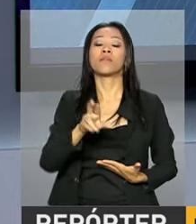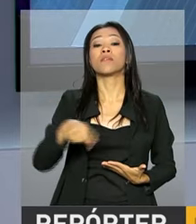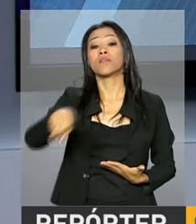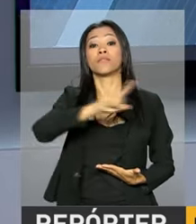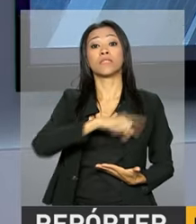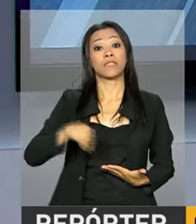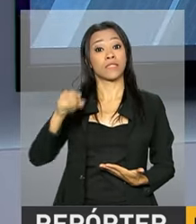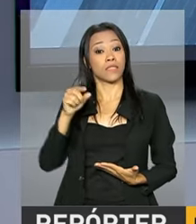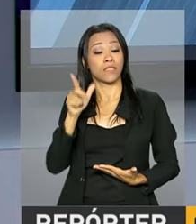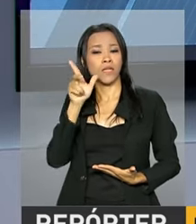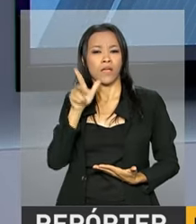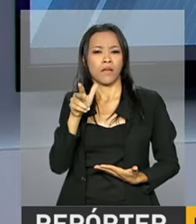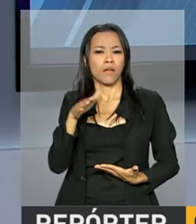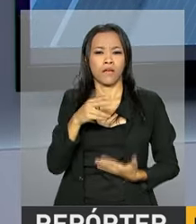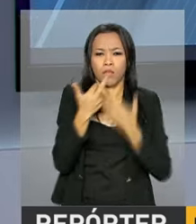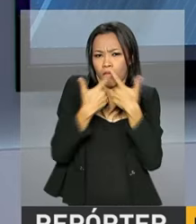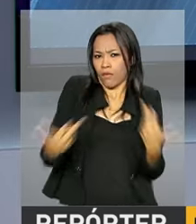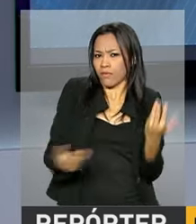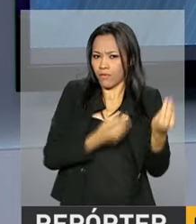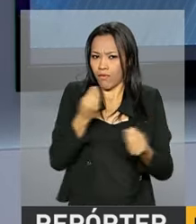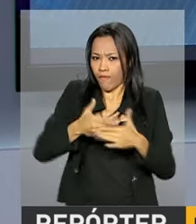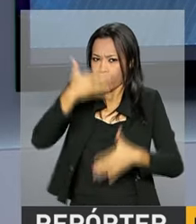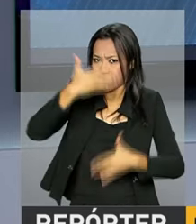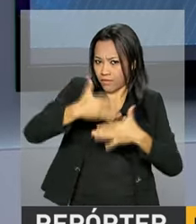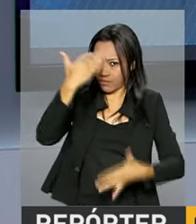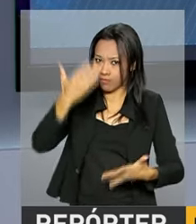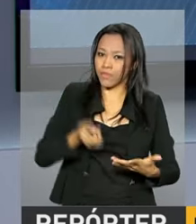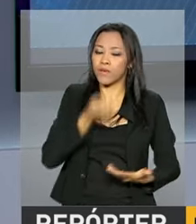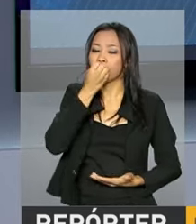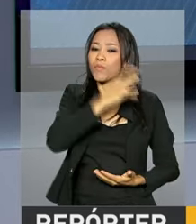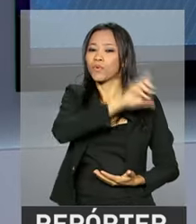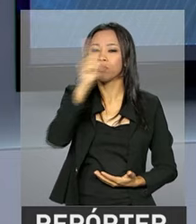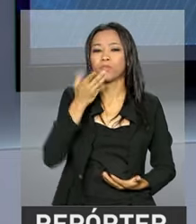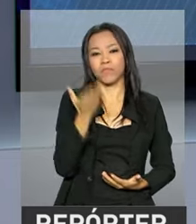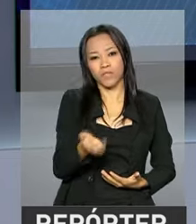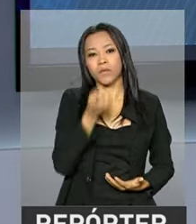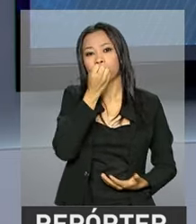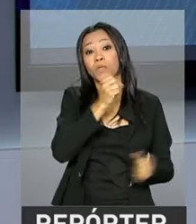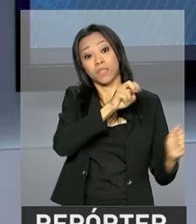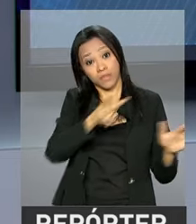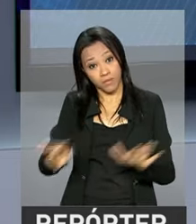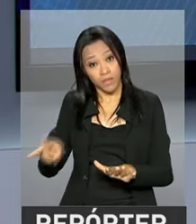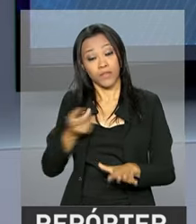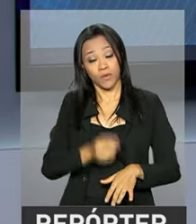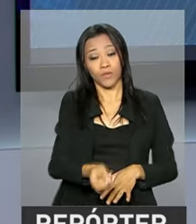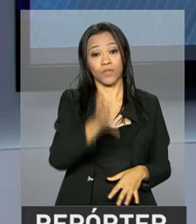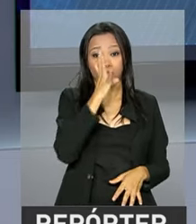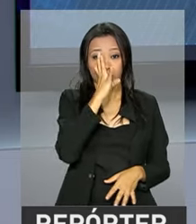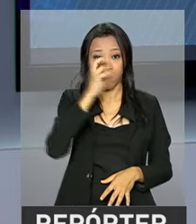NBR. Outras notícias você acompanha em nossas redes sociais. Um bom dia para você, uma boa semana e